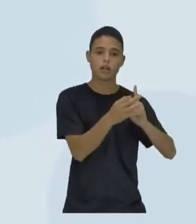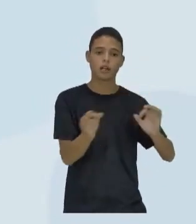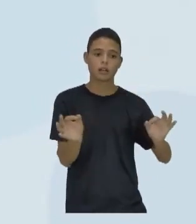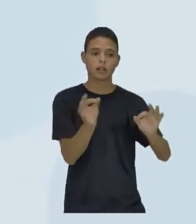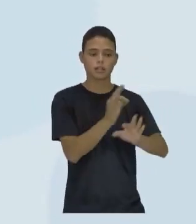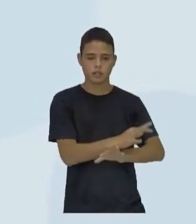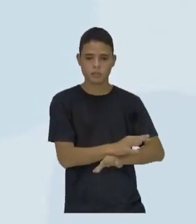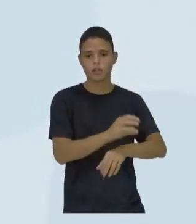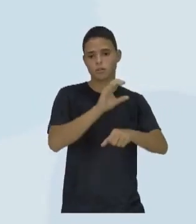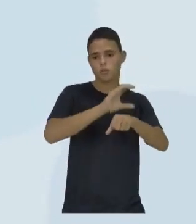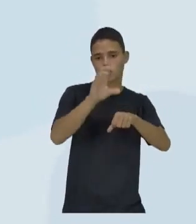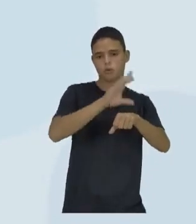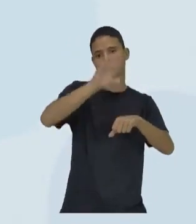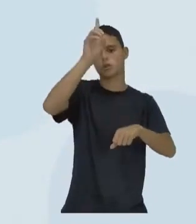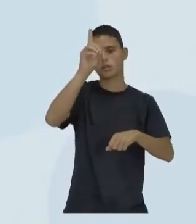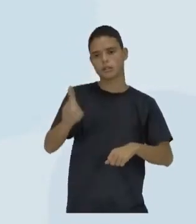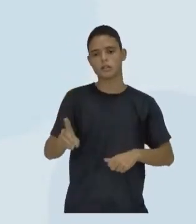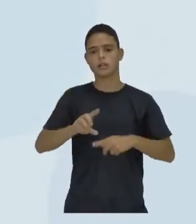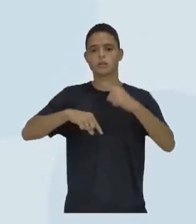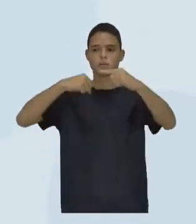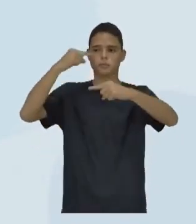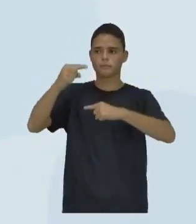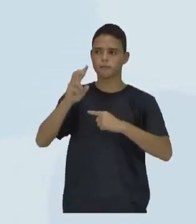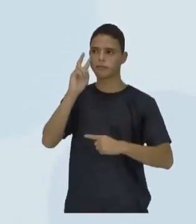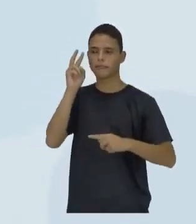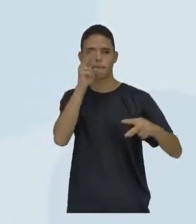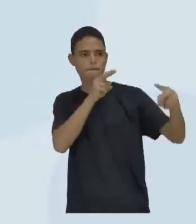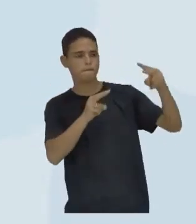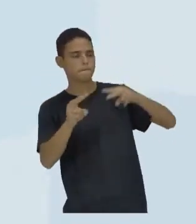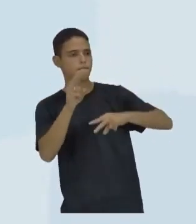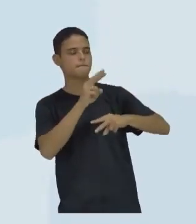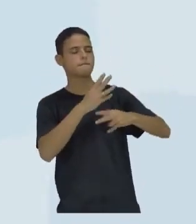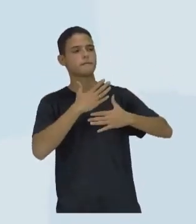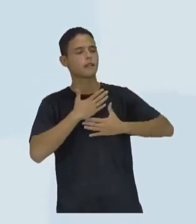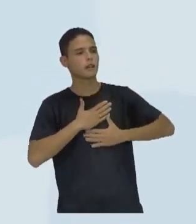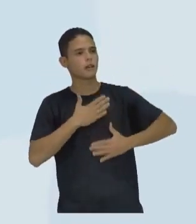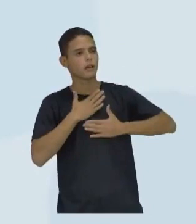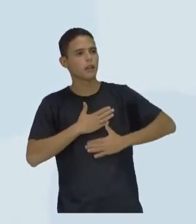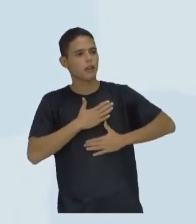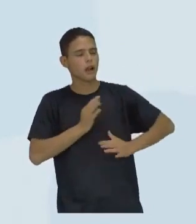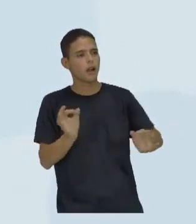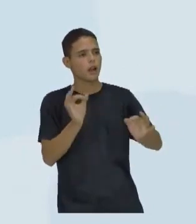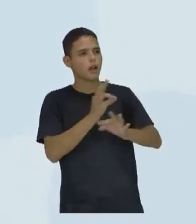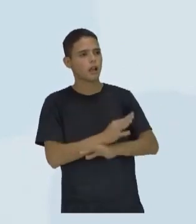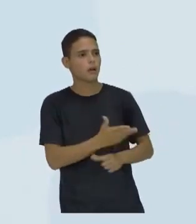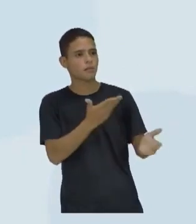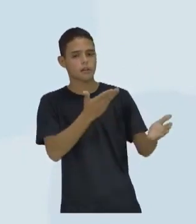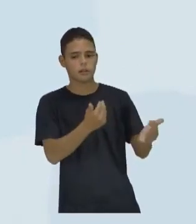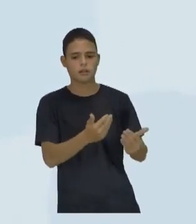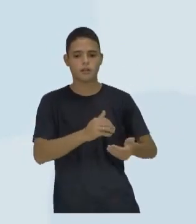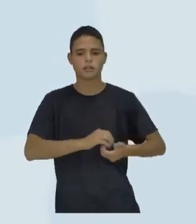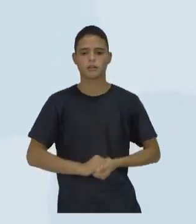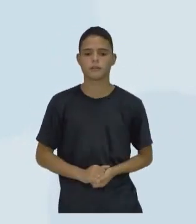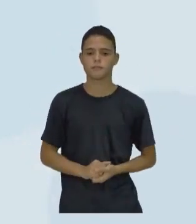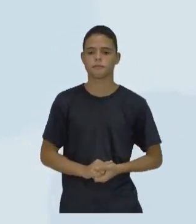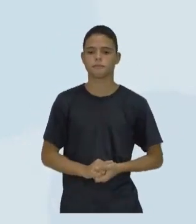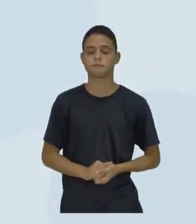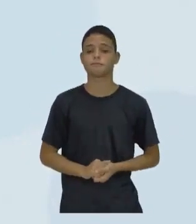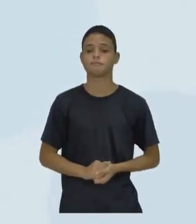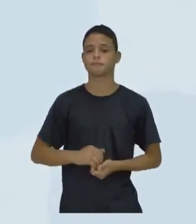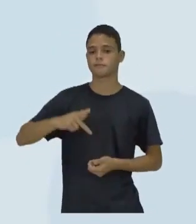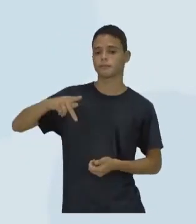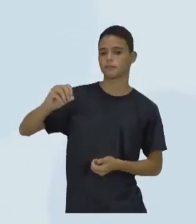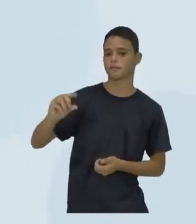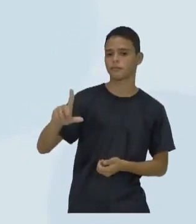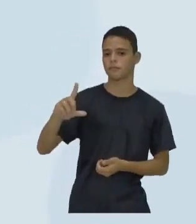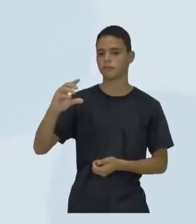de direito. Então ver tudo em sã consciência quando acabar essa adolescência. Aí o Paulo Leminski